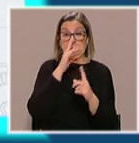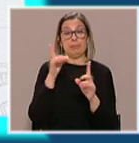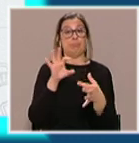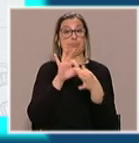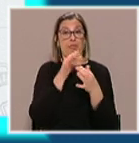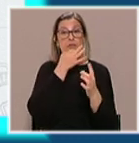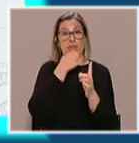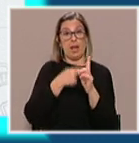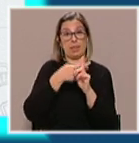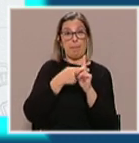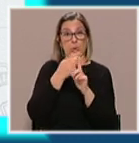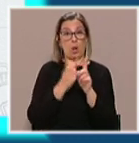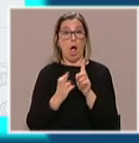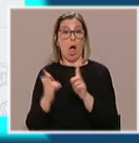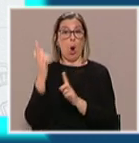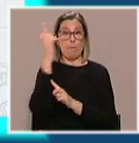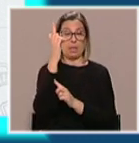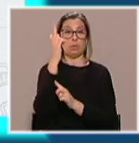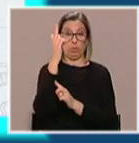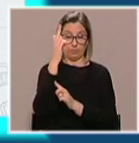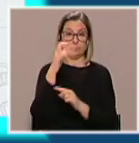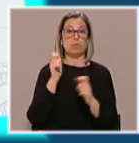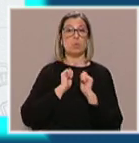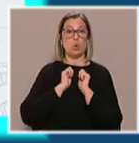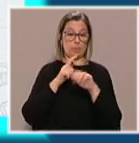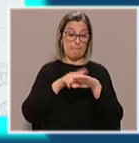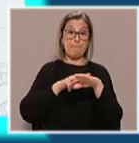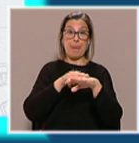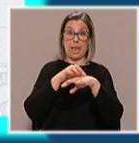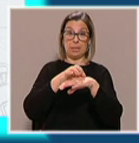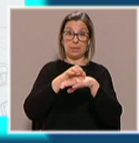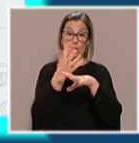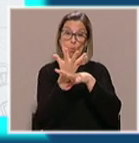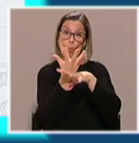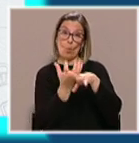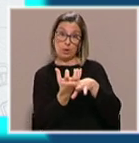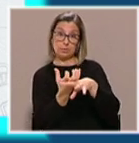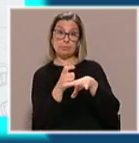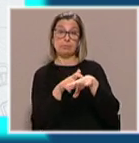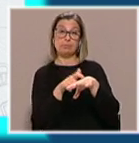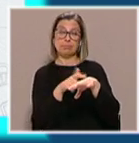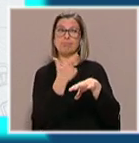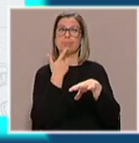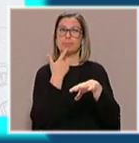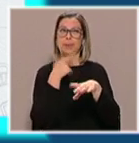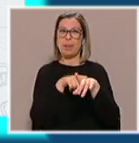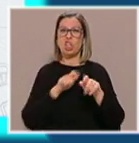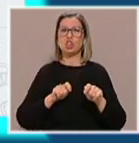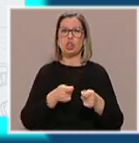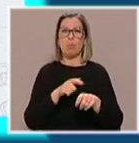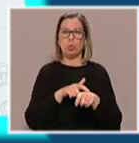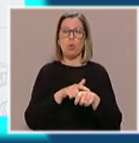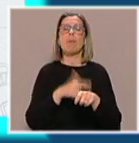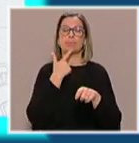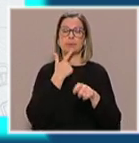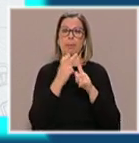numa situação de calor. Os nossos termorreceptores da pele vão percepcionar esse mesmo estímulo, esse aumento